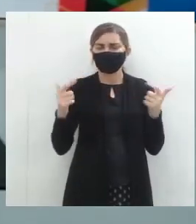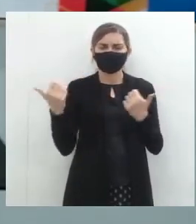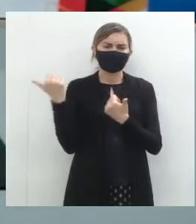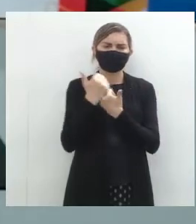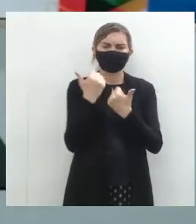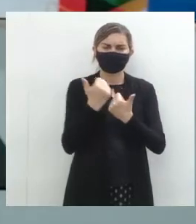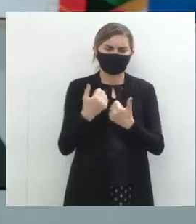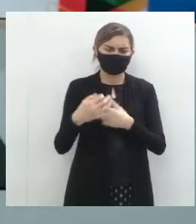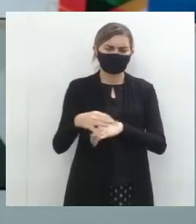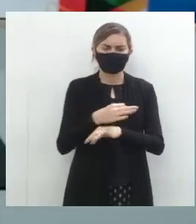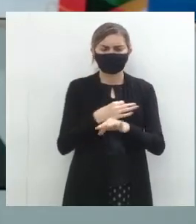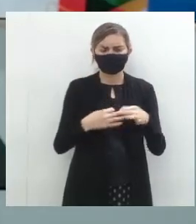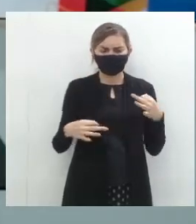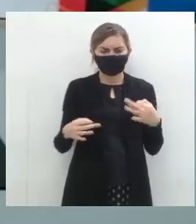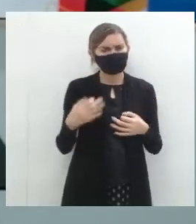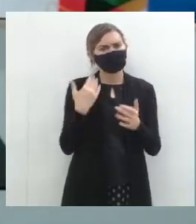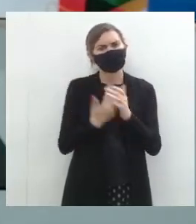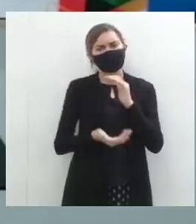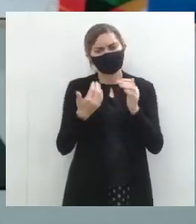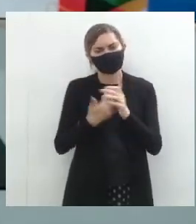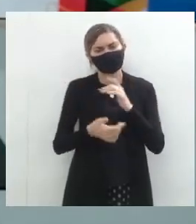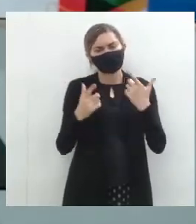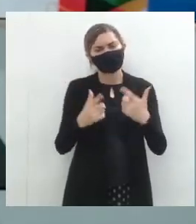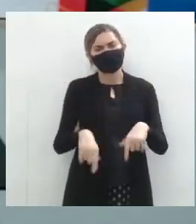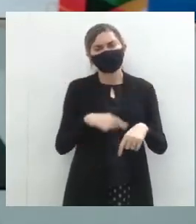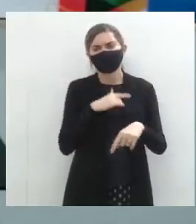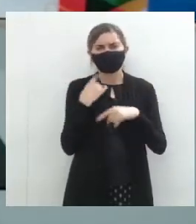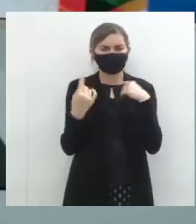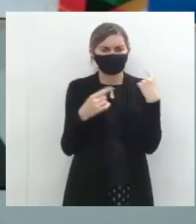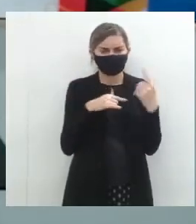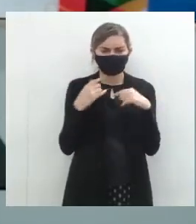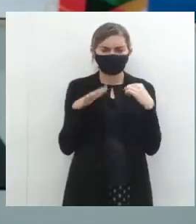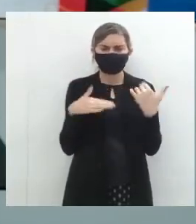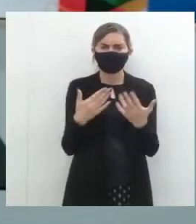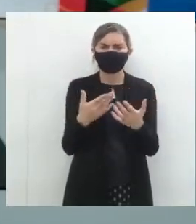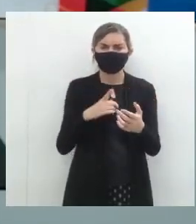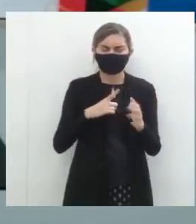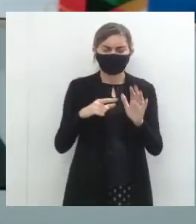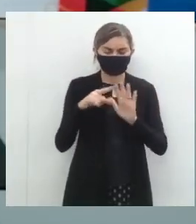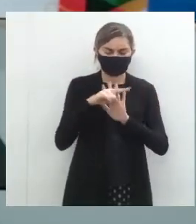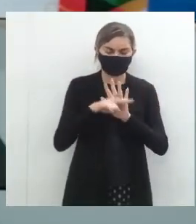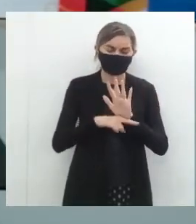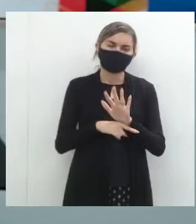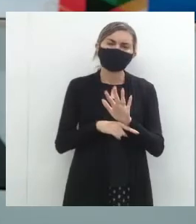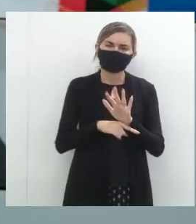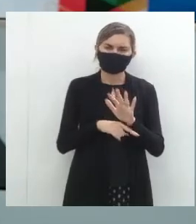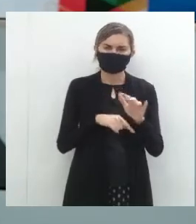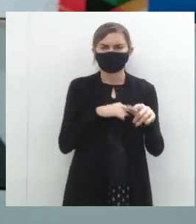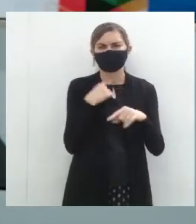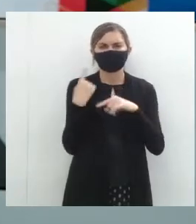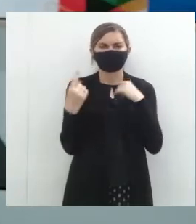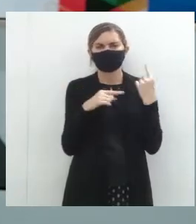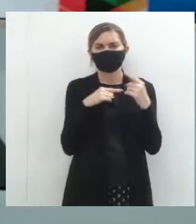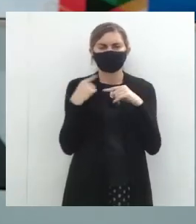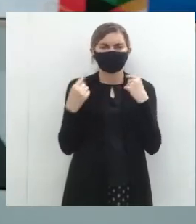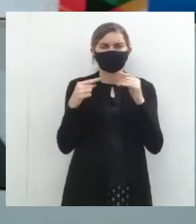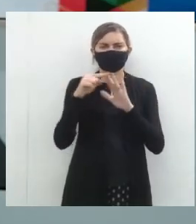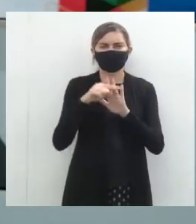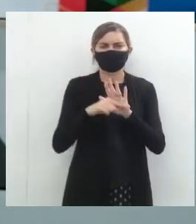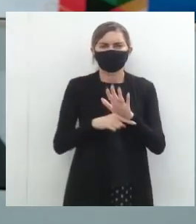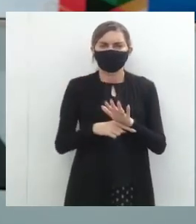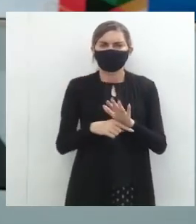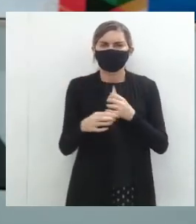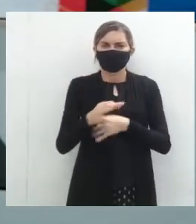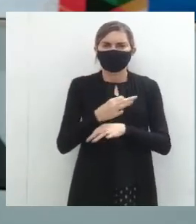E aquela célula que vai perder o lugar, ela vai morrer. Então você tem uma programação de morte. Você vai ter uma programação para